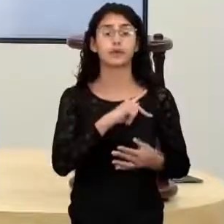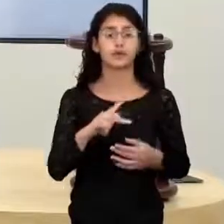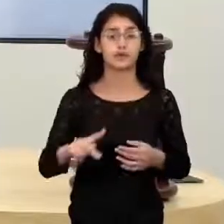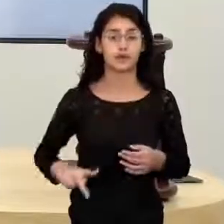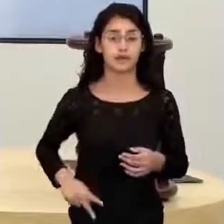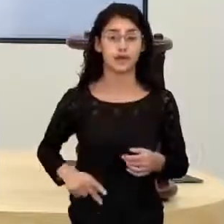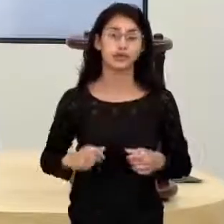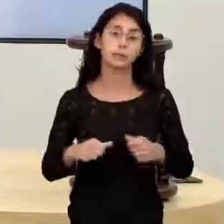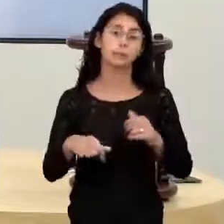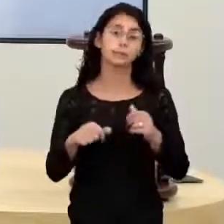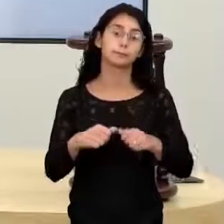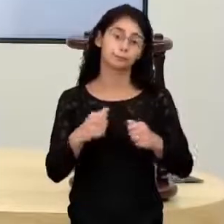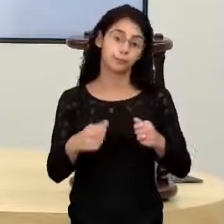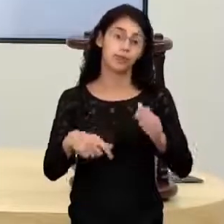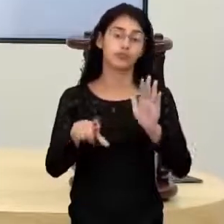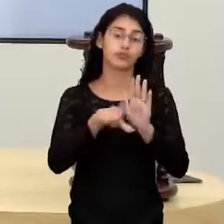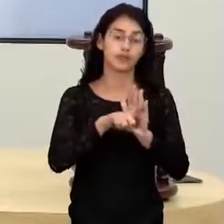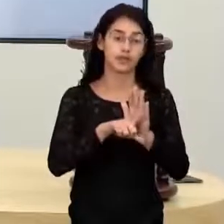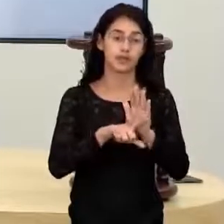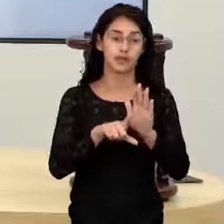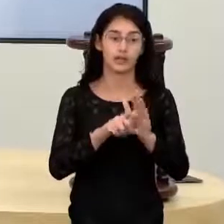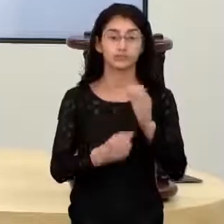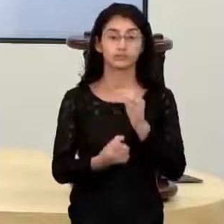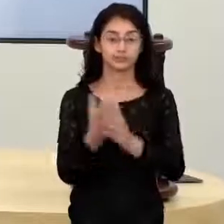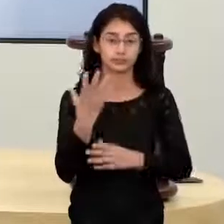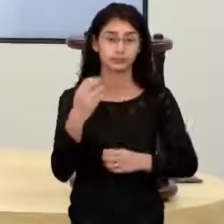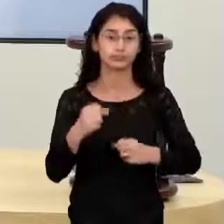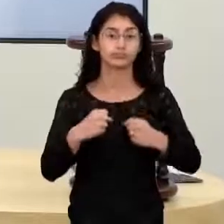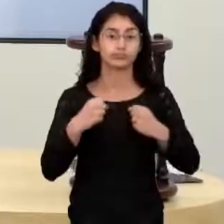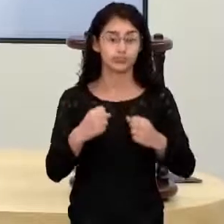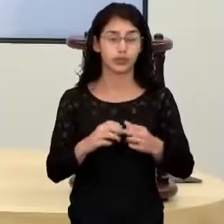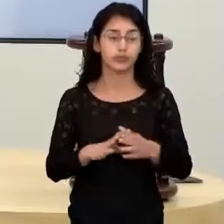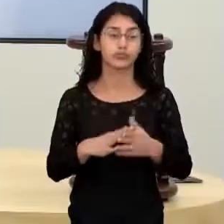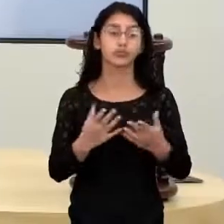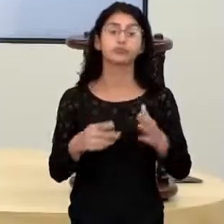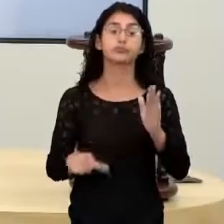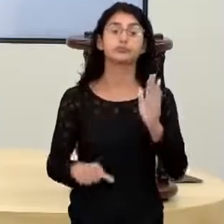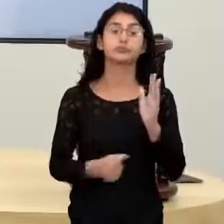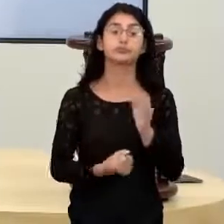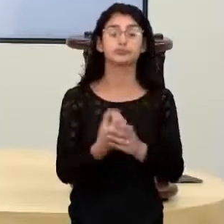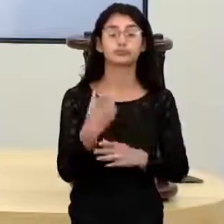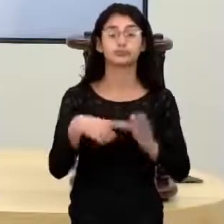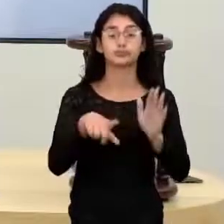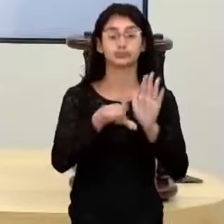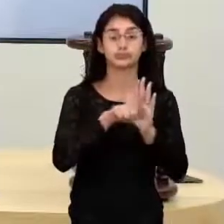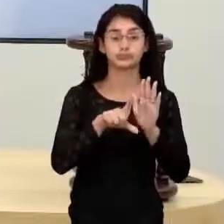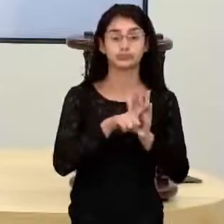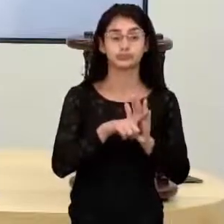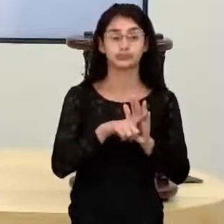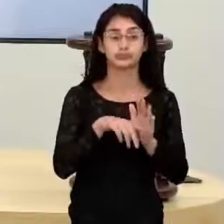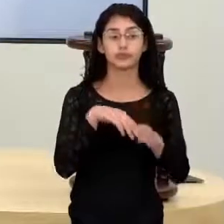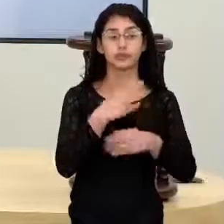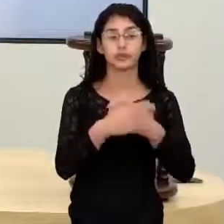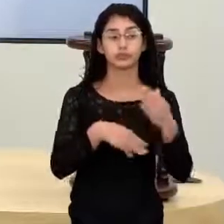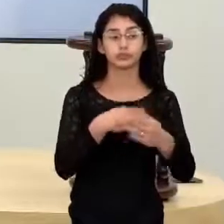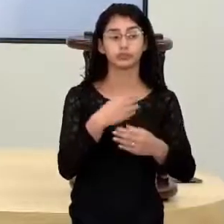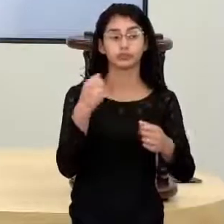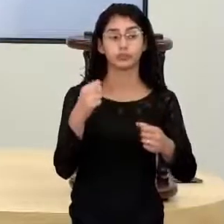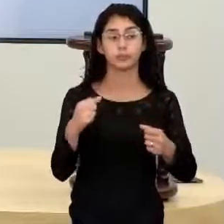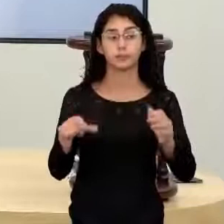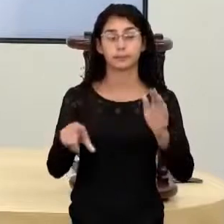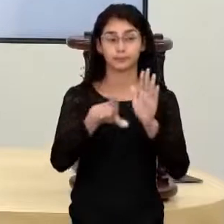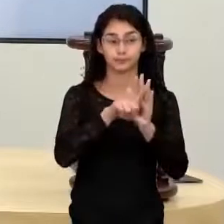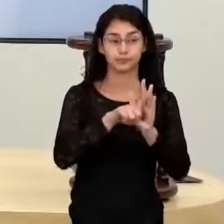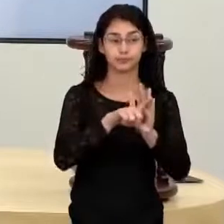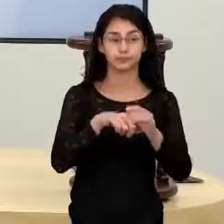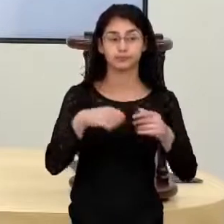fazer uma lei. Ele pode elaborar uma lei. Quando ele elabora essa lei, o poder legislativo precisa